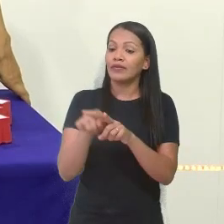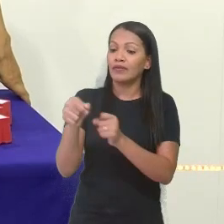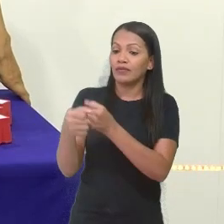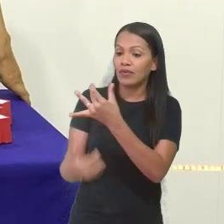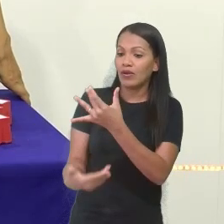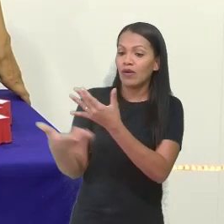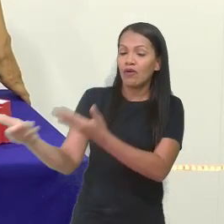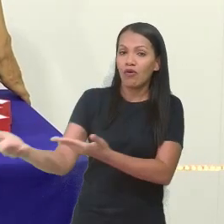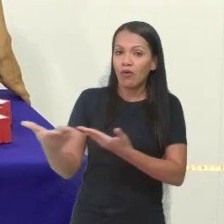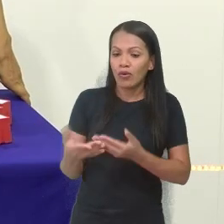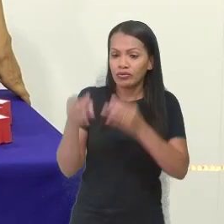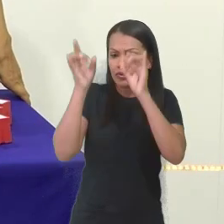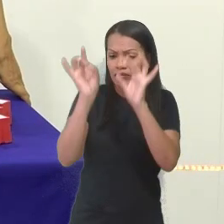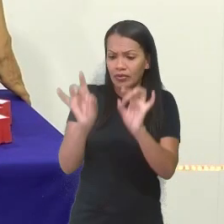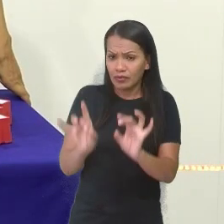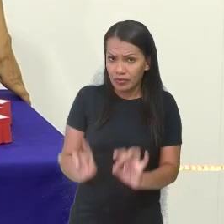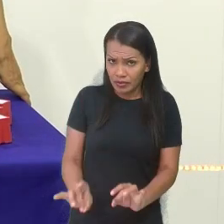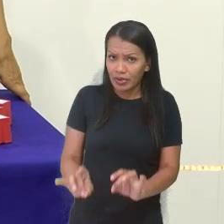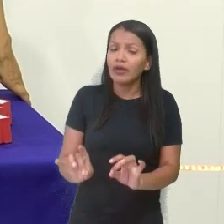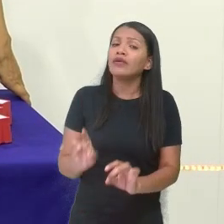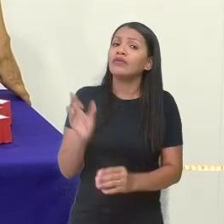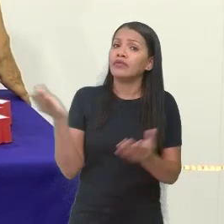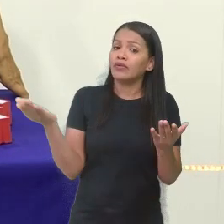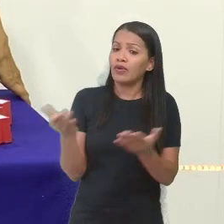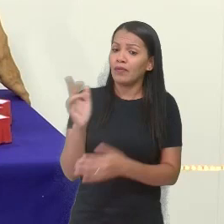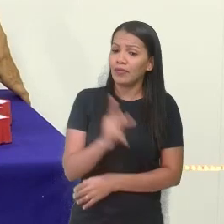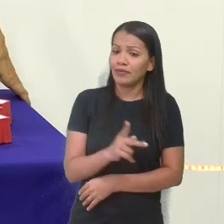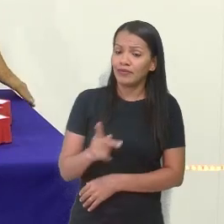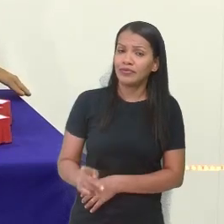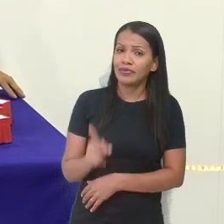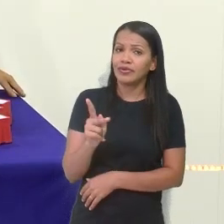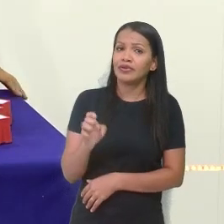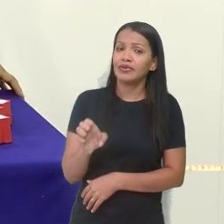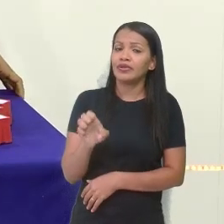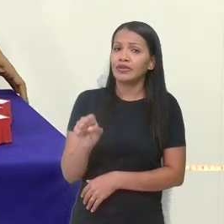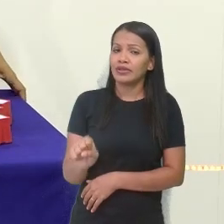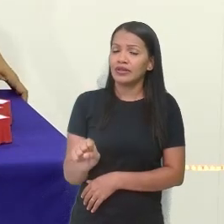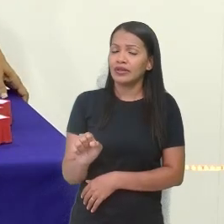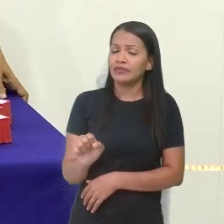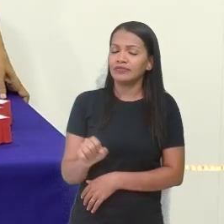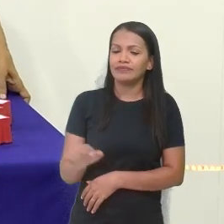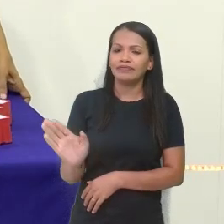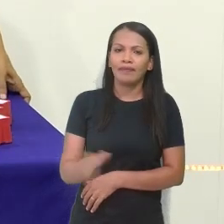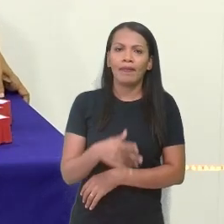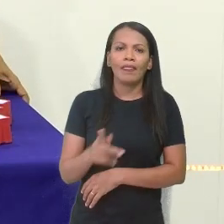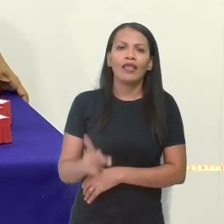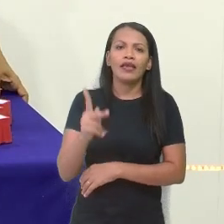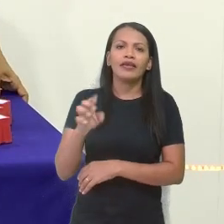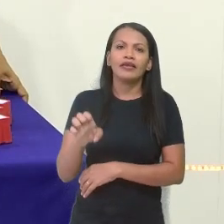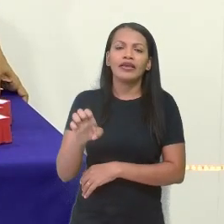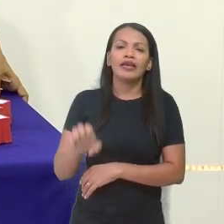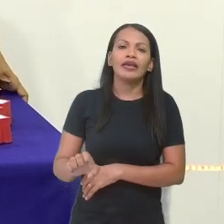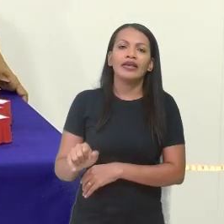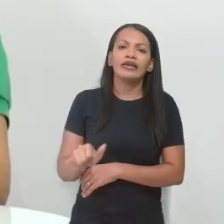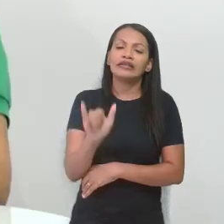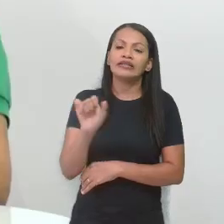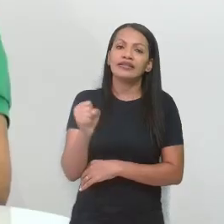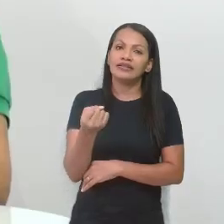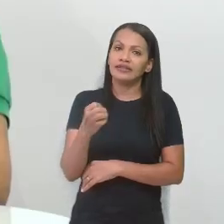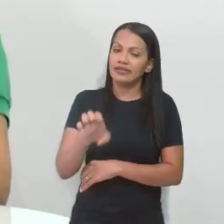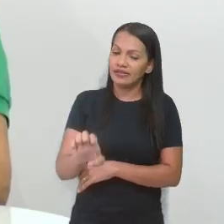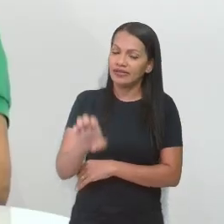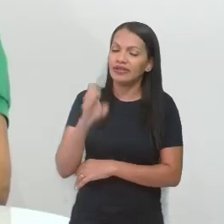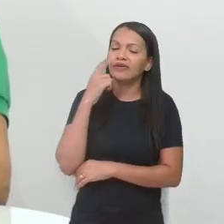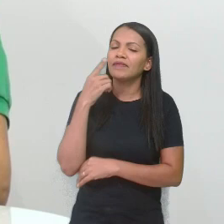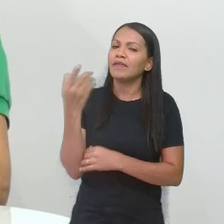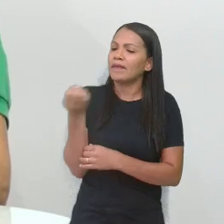uma convidada especial, a professora Keise. Seja muito bem-vinda, professora Keise. Obrigada,